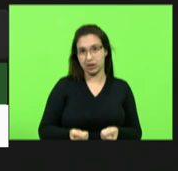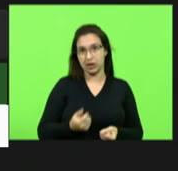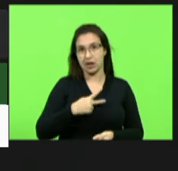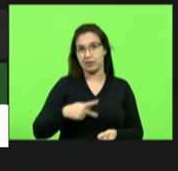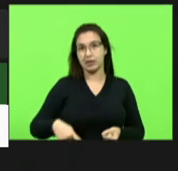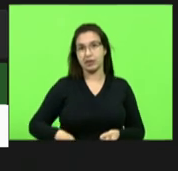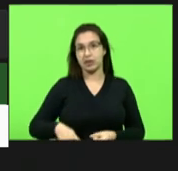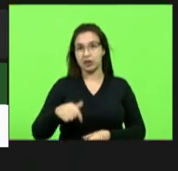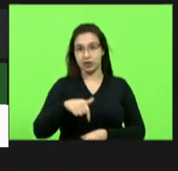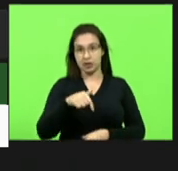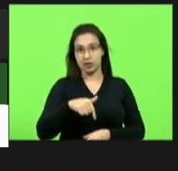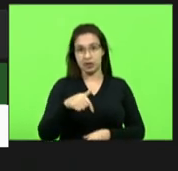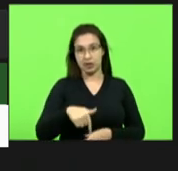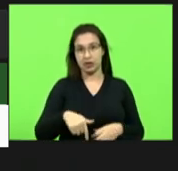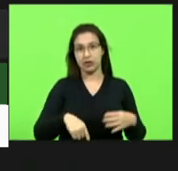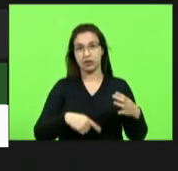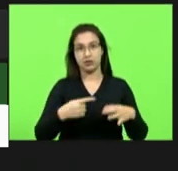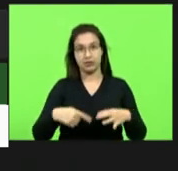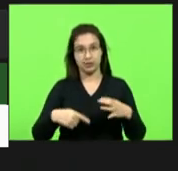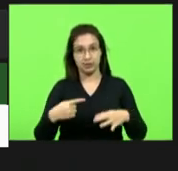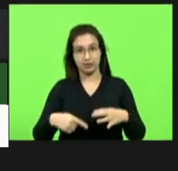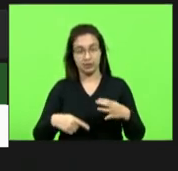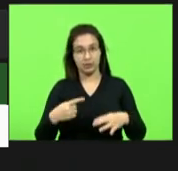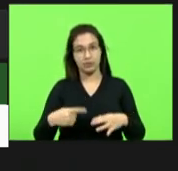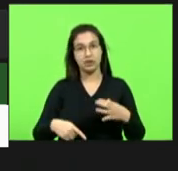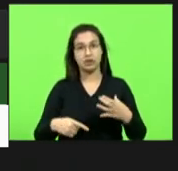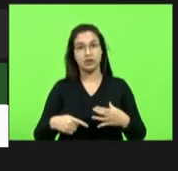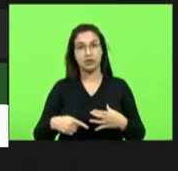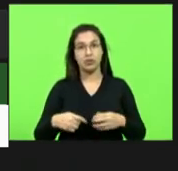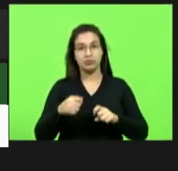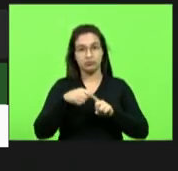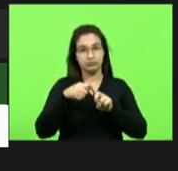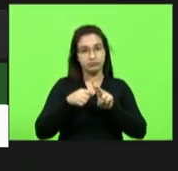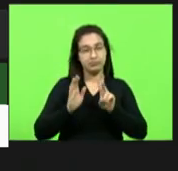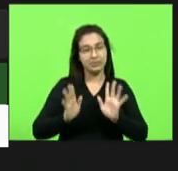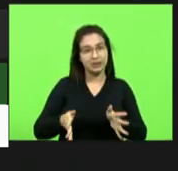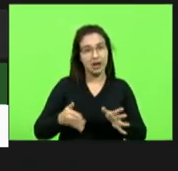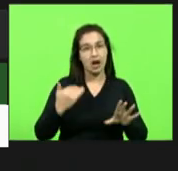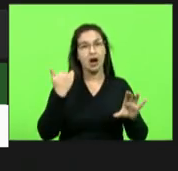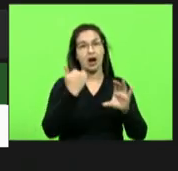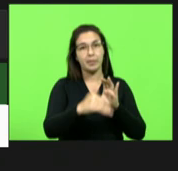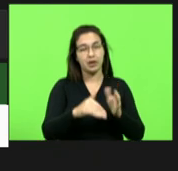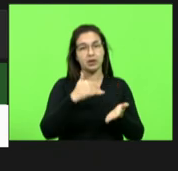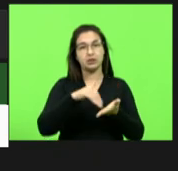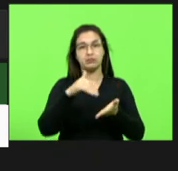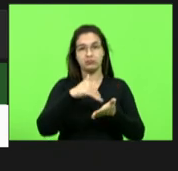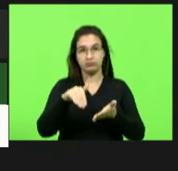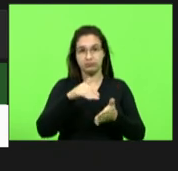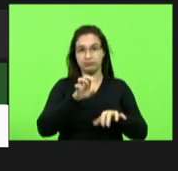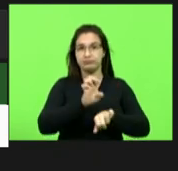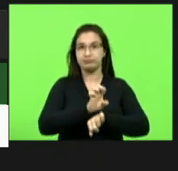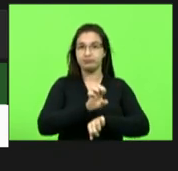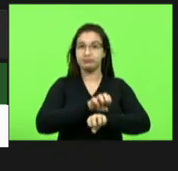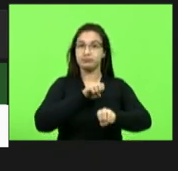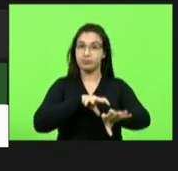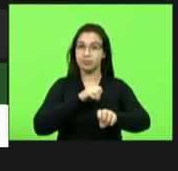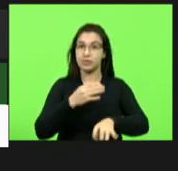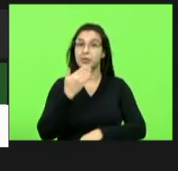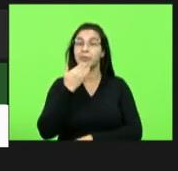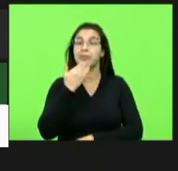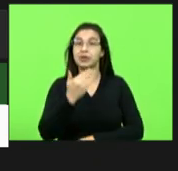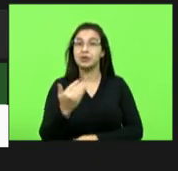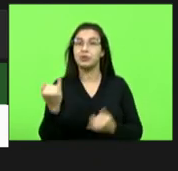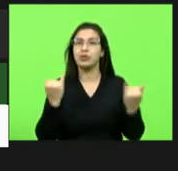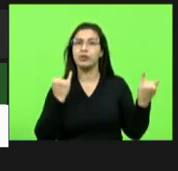e do Adolescente, há cerca de 2 meses, eu já havia encaminhado também ao secretário de Estado da Educação um pedido de informações sobre as